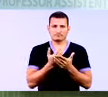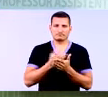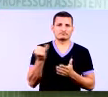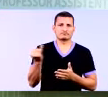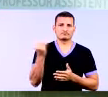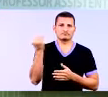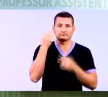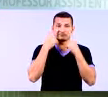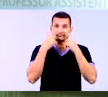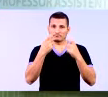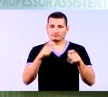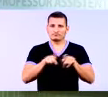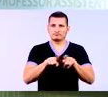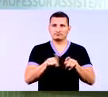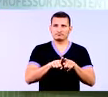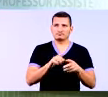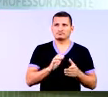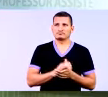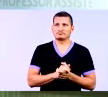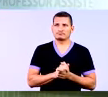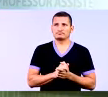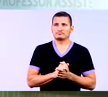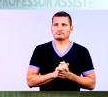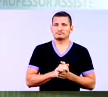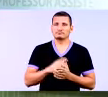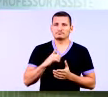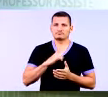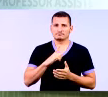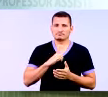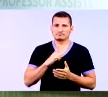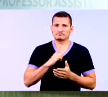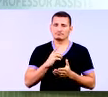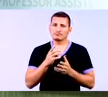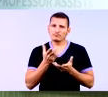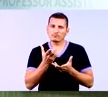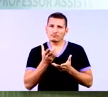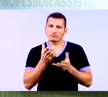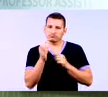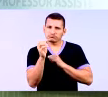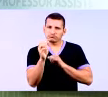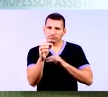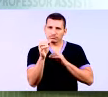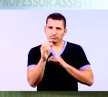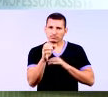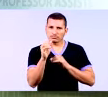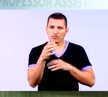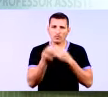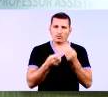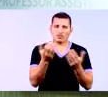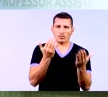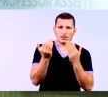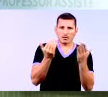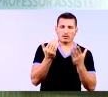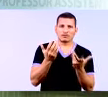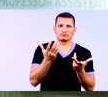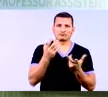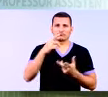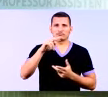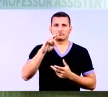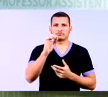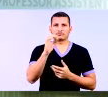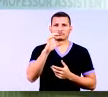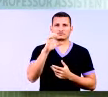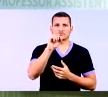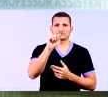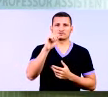e muito interessante. A gente vai passar todos os parâmetros de desempenho. Ao final das aulas, vocês vão conhecer como comparar dois processadores e escolher o melhor